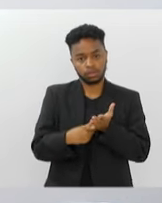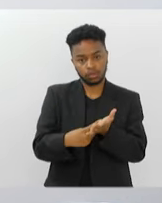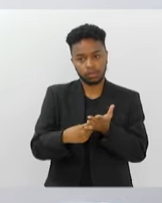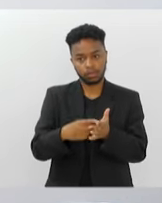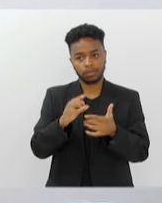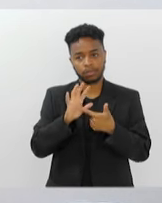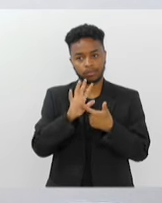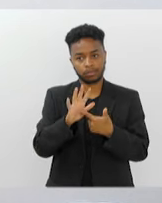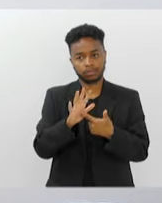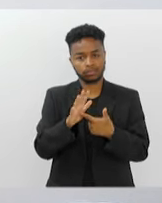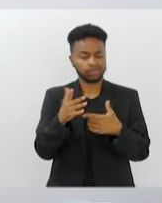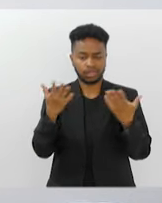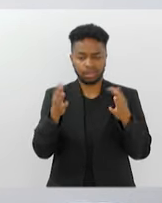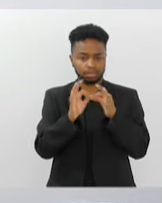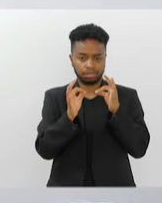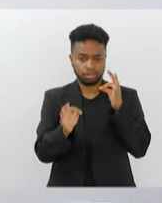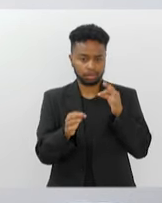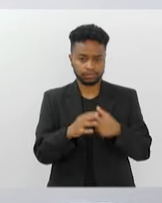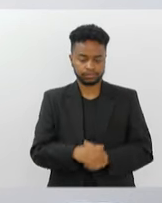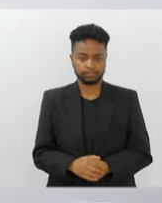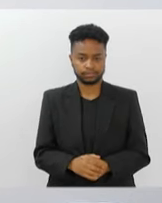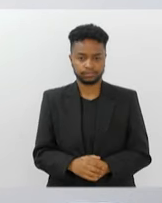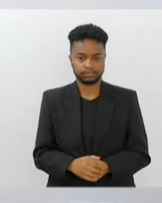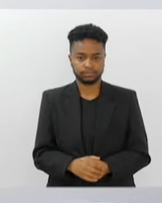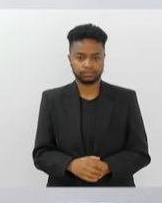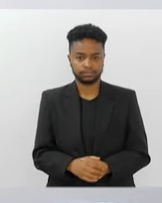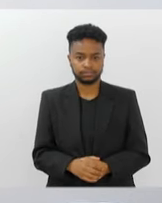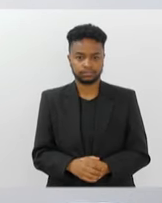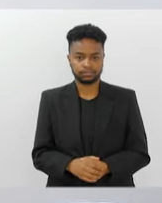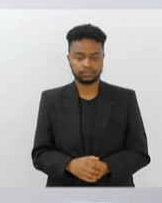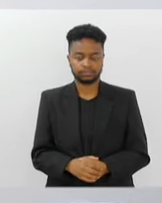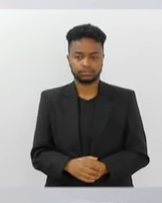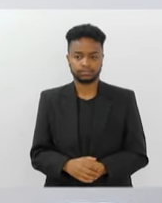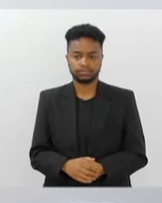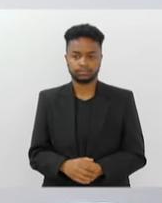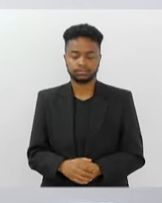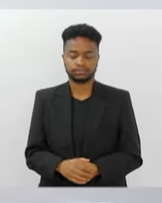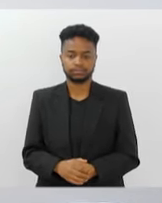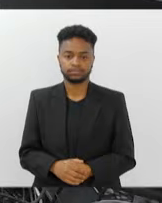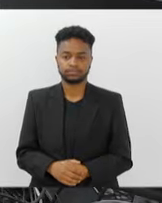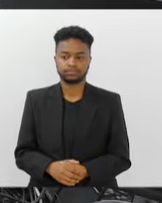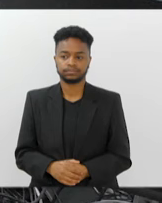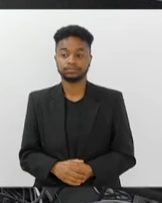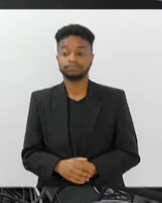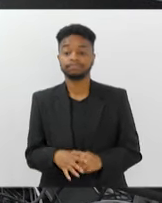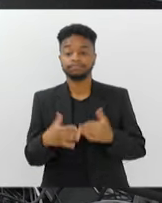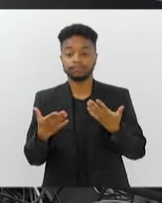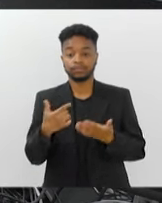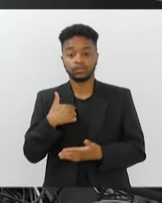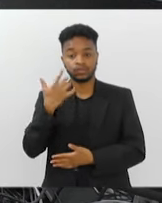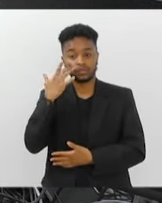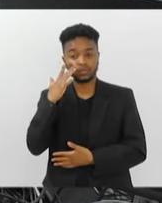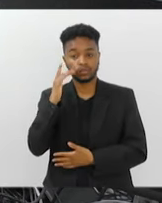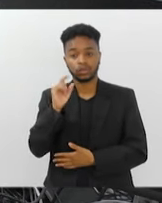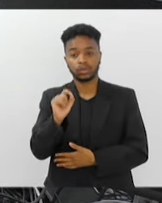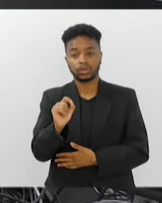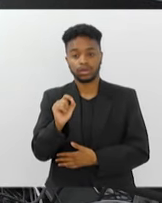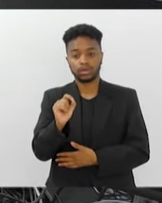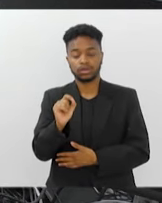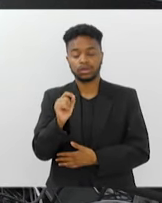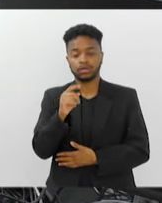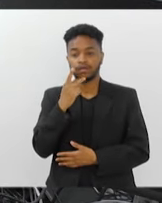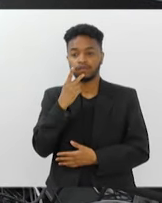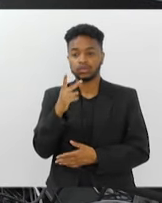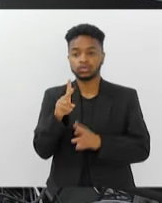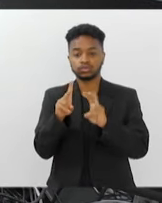buscando a blá blá blá enfim eu acho Presidente falou de execução